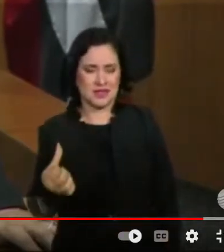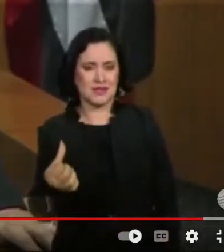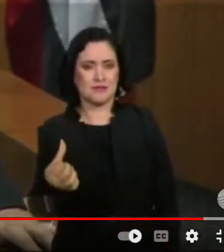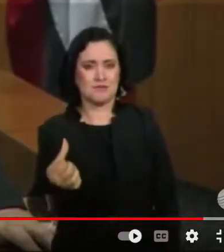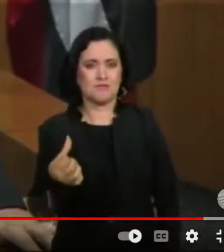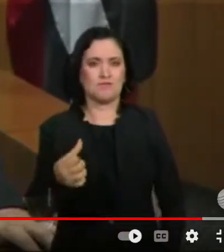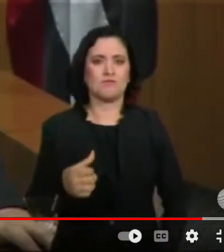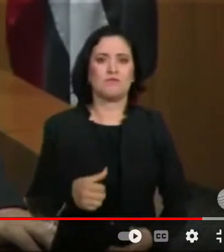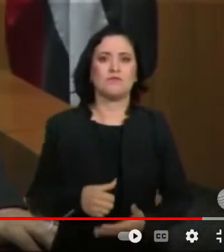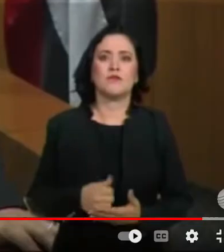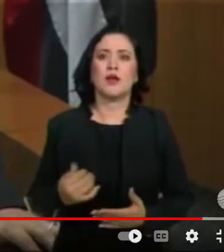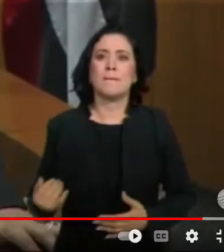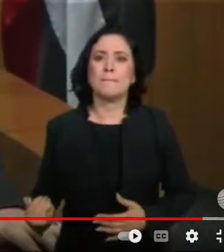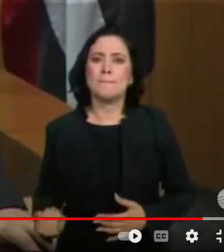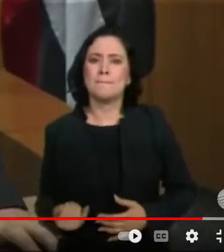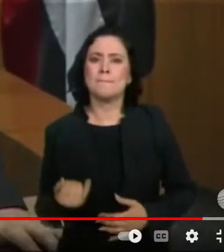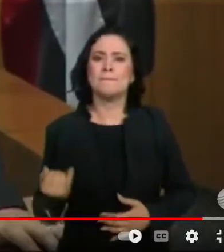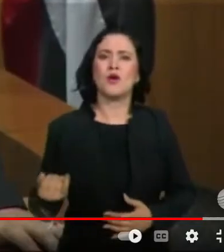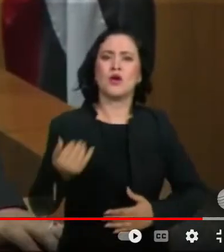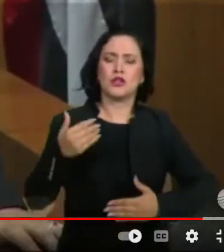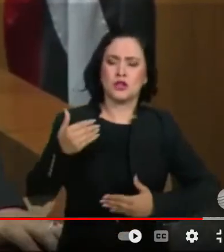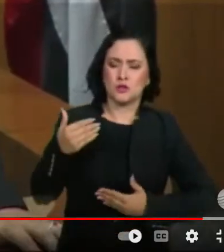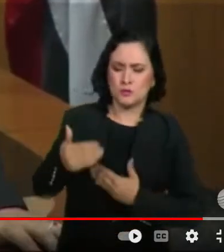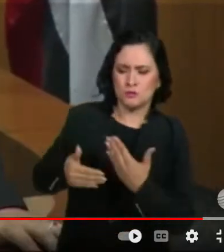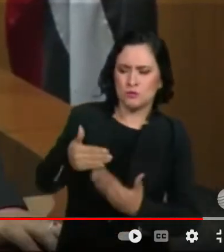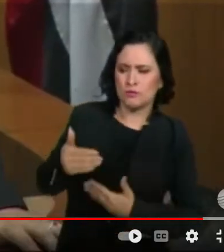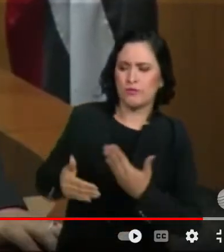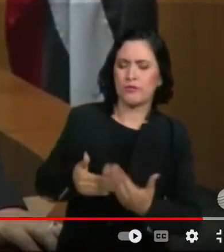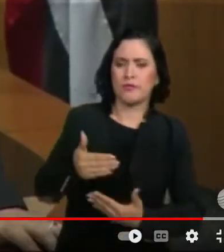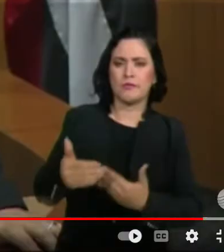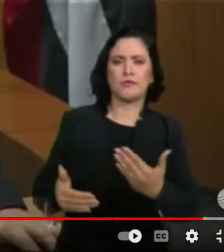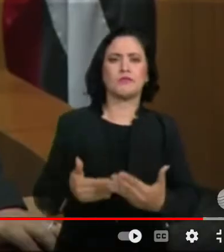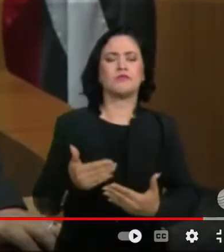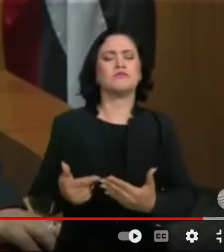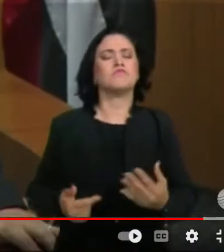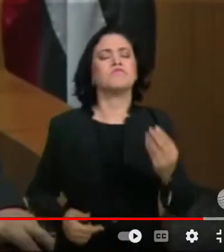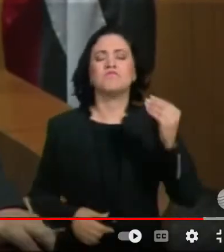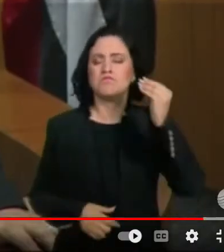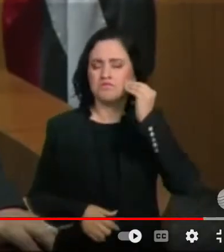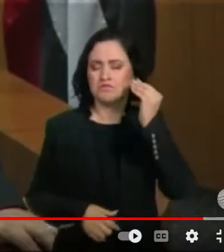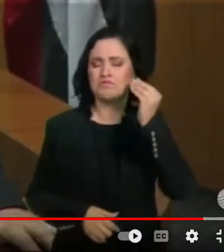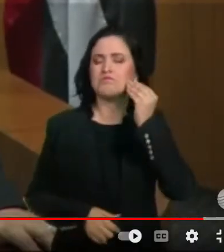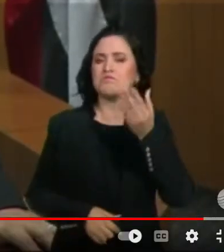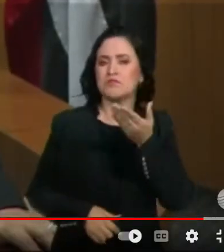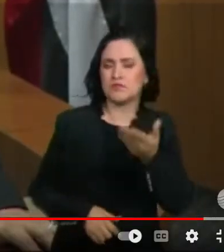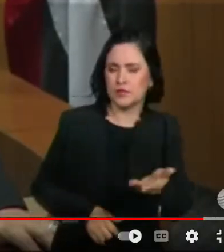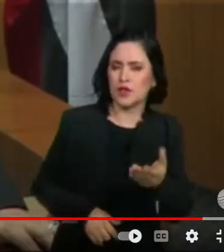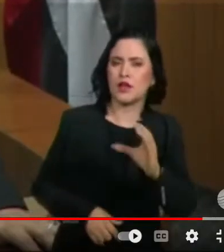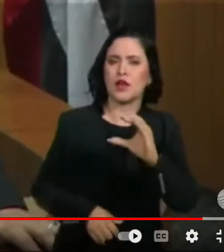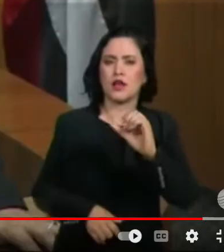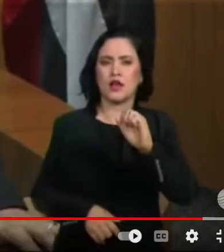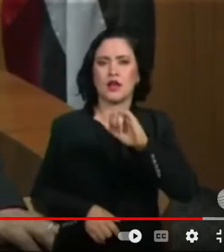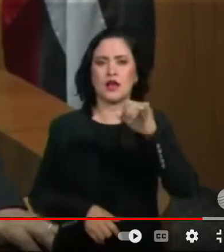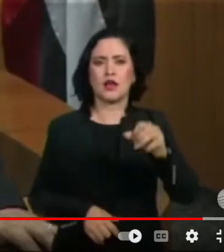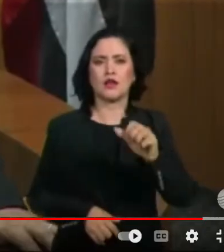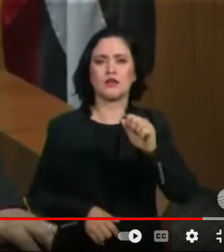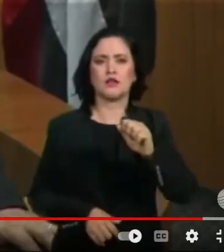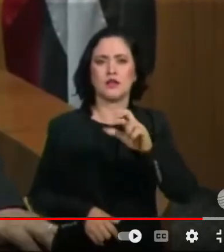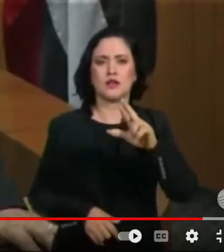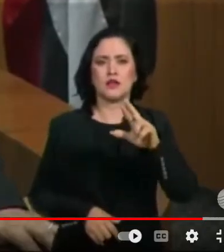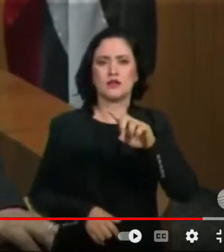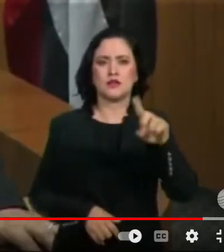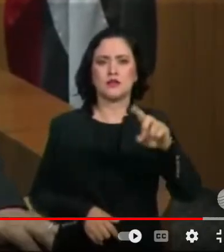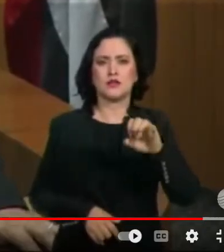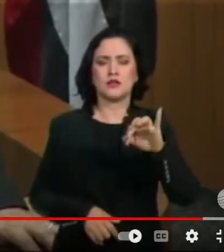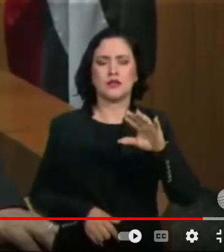E importantes avanços, a gente teve a oportunidade de fazer em Cajazeiras, fizemos praça com academia,